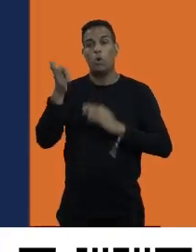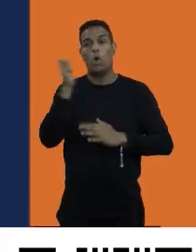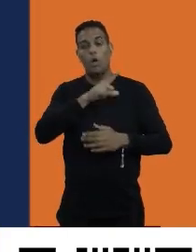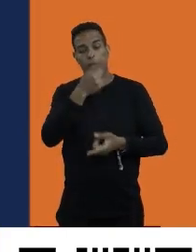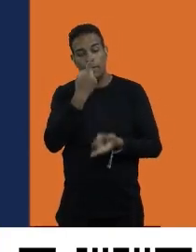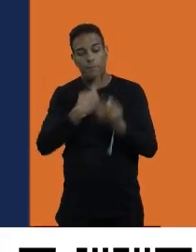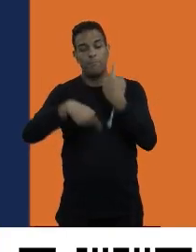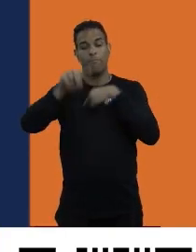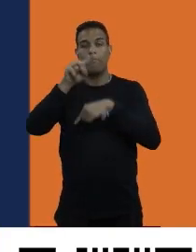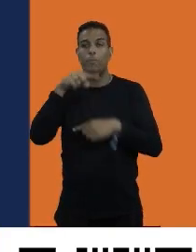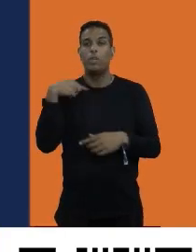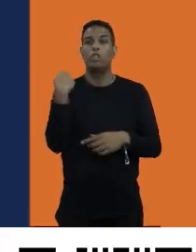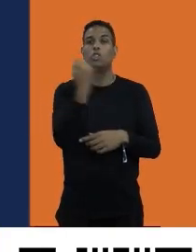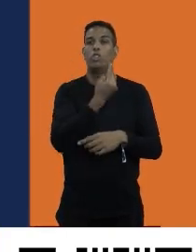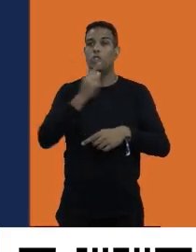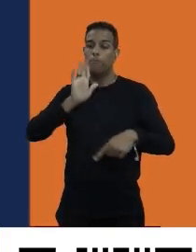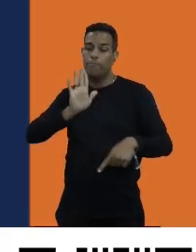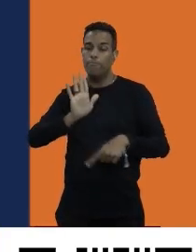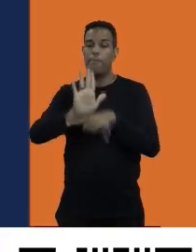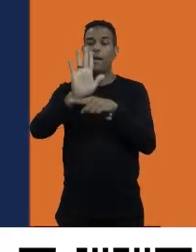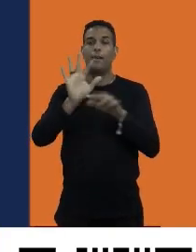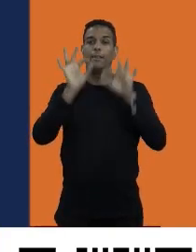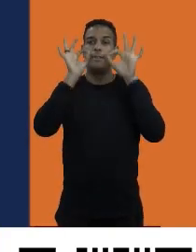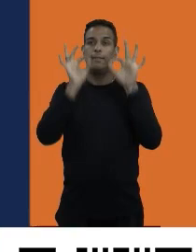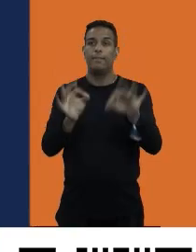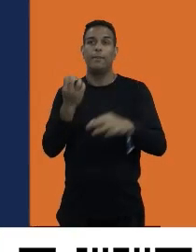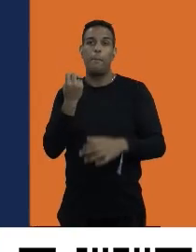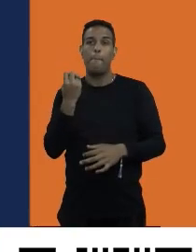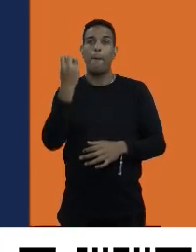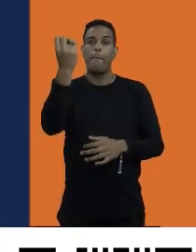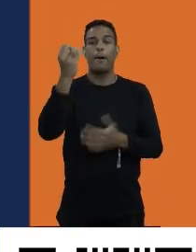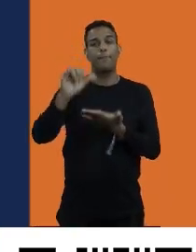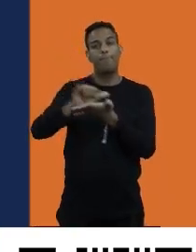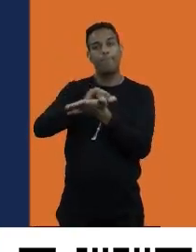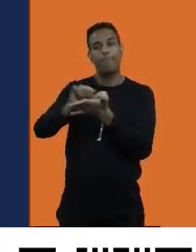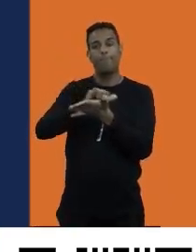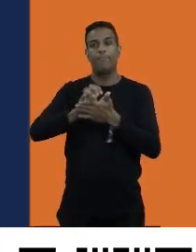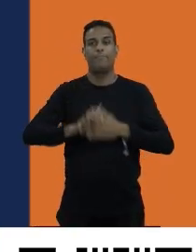alto, a Fecomércio RJ leva você voando para Nova York.